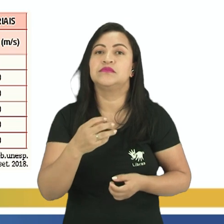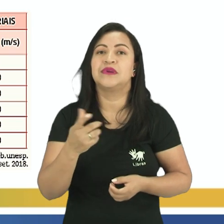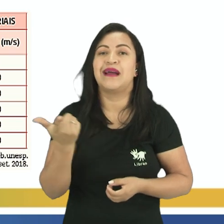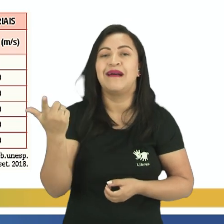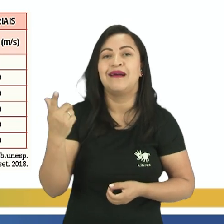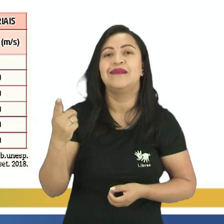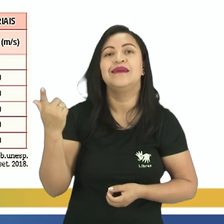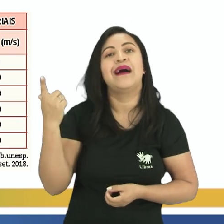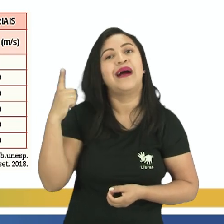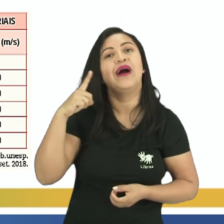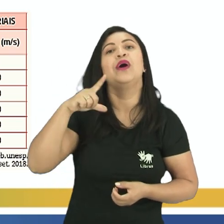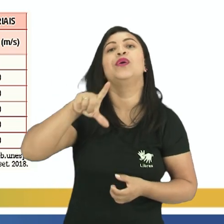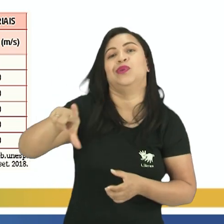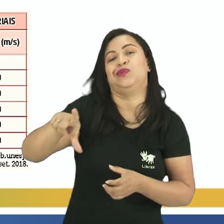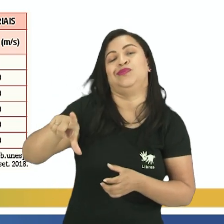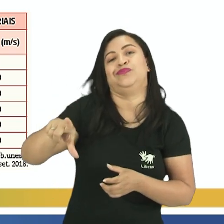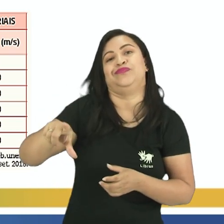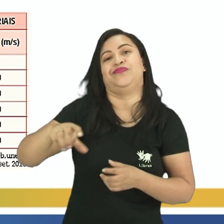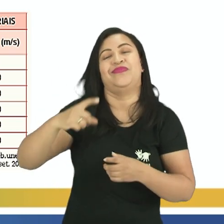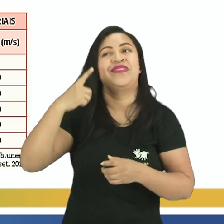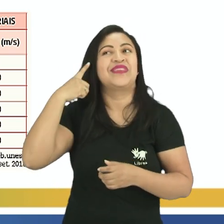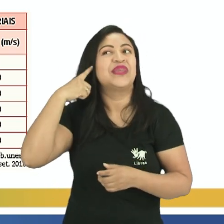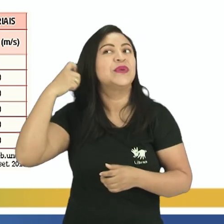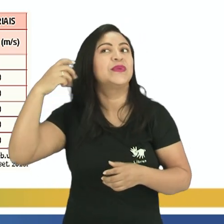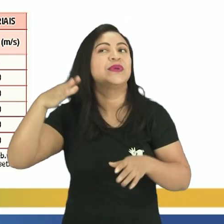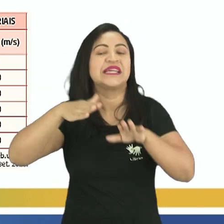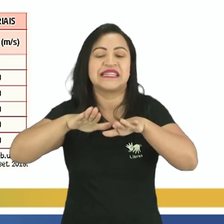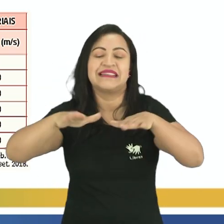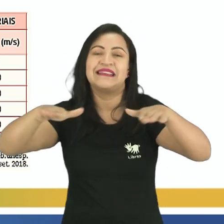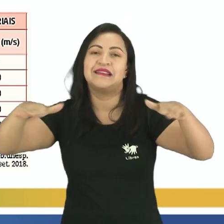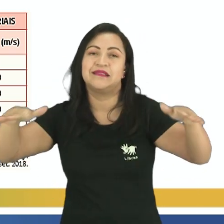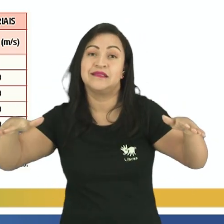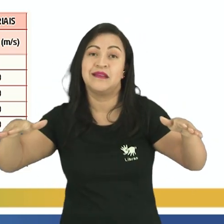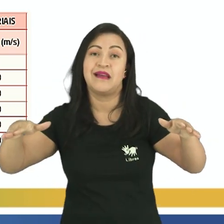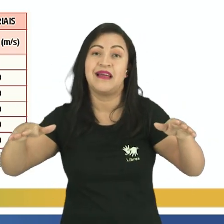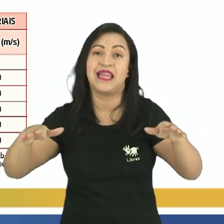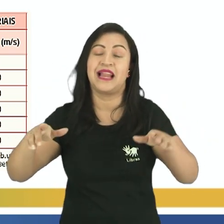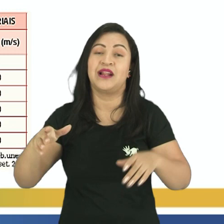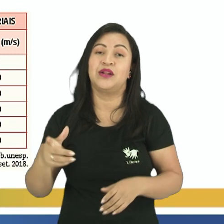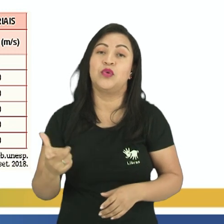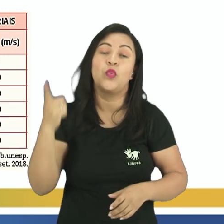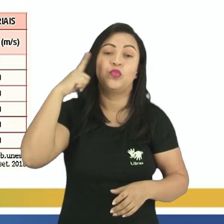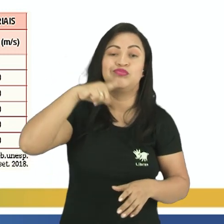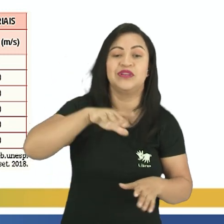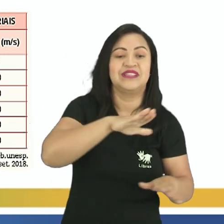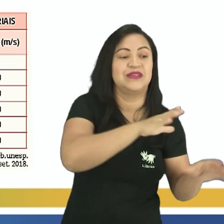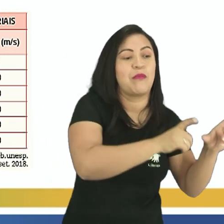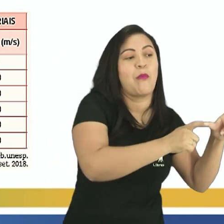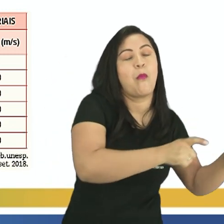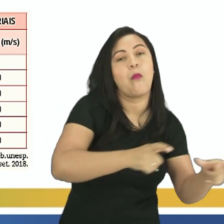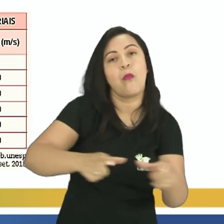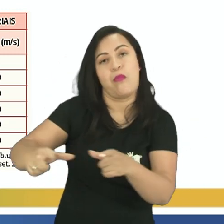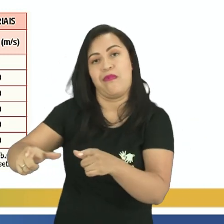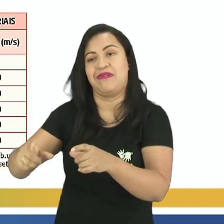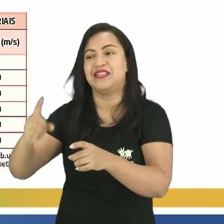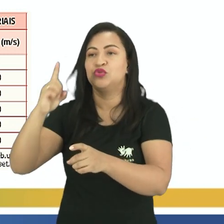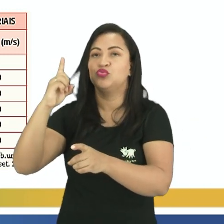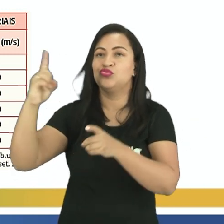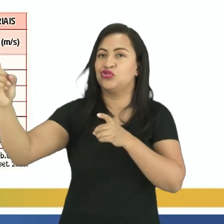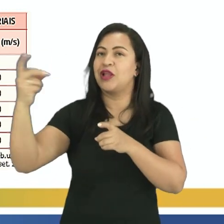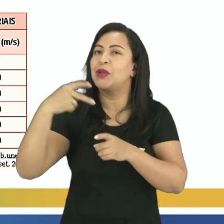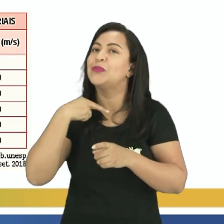ar. Essas perturbações elas vão se deslocar desde aquele emissor até as nossas